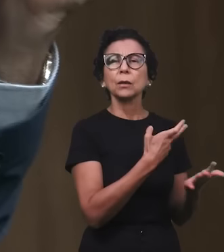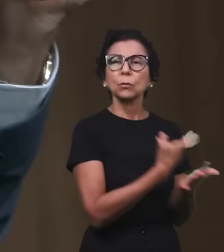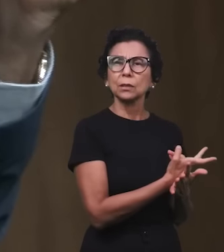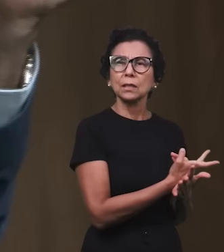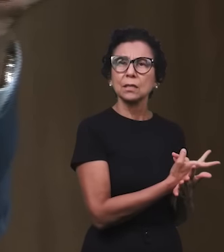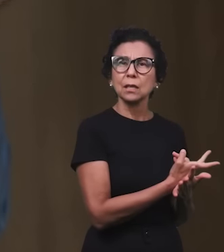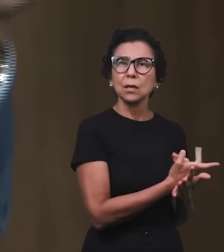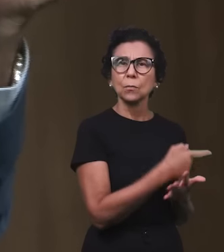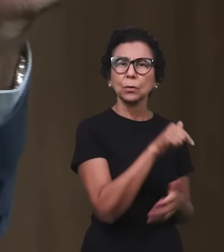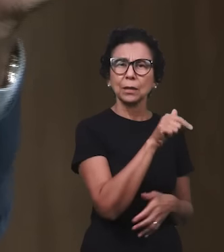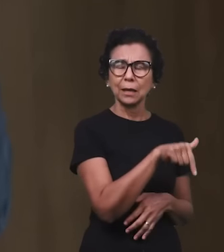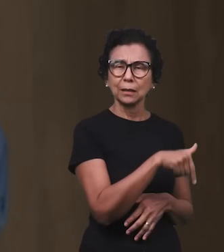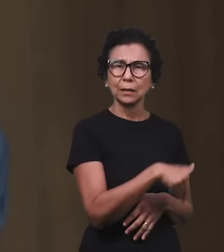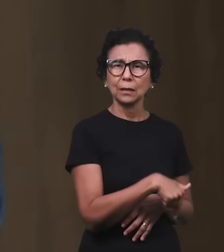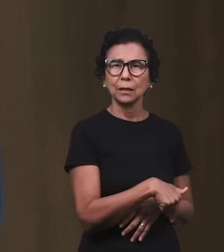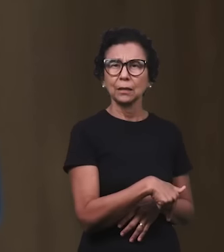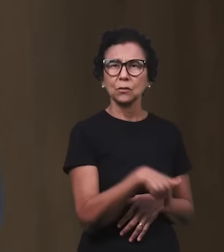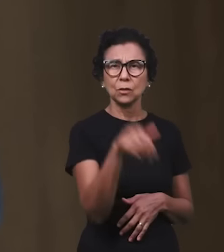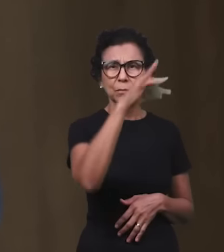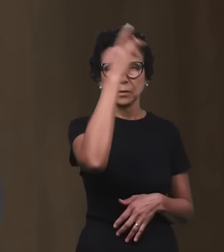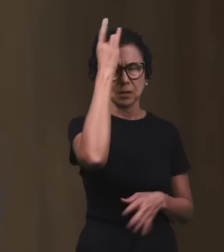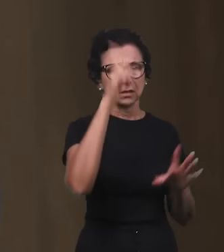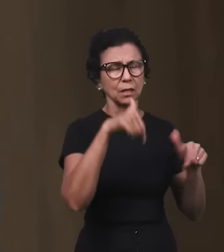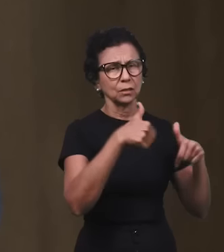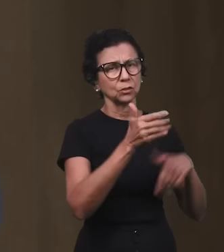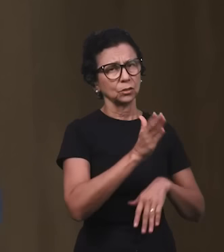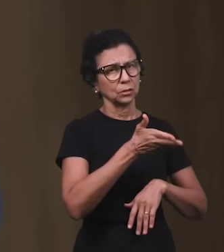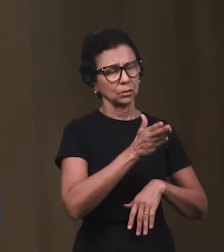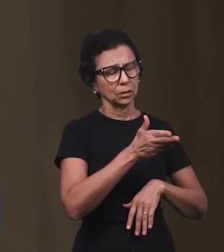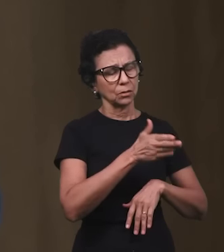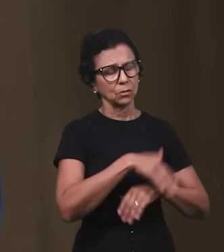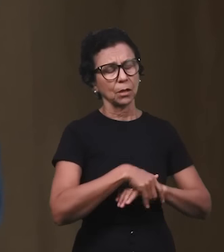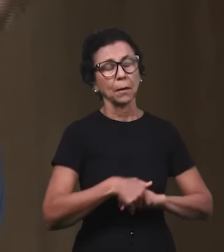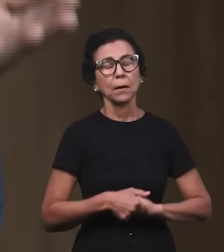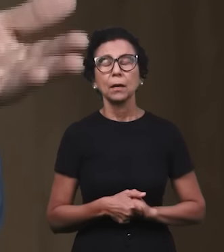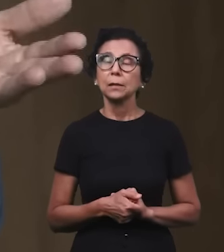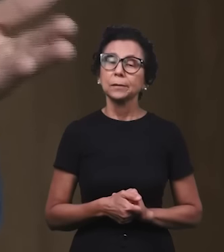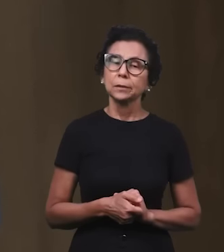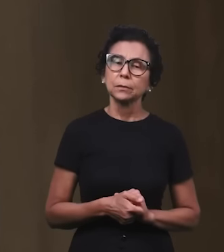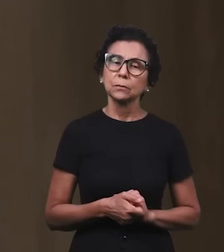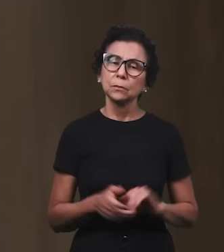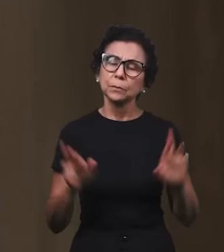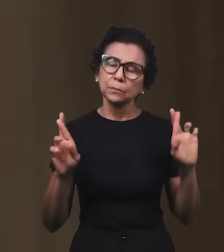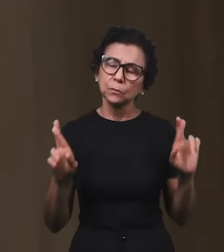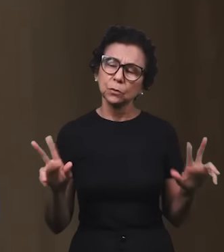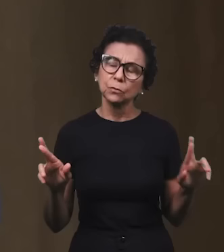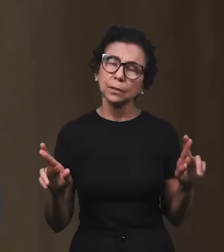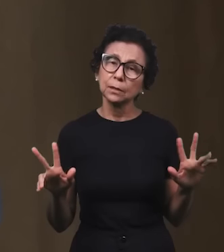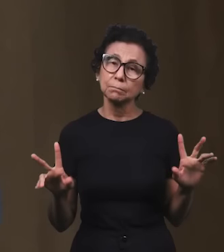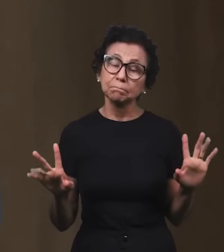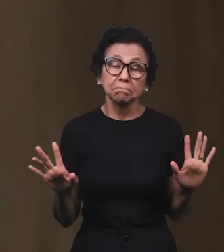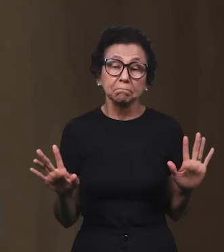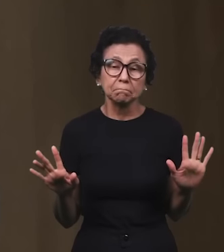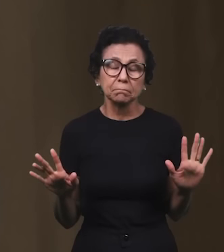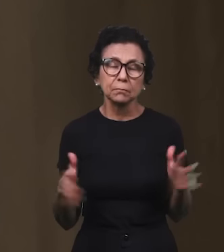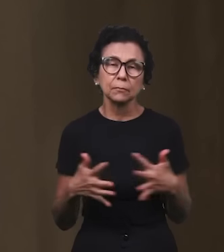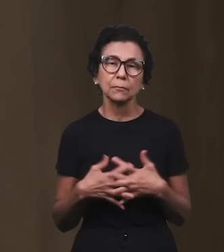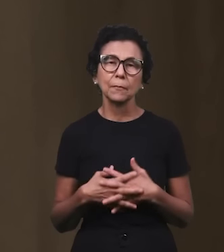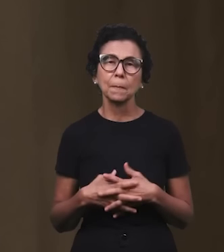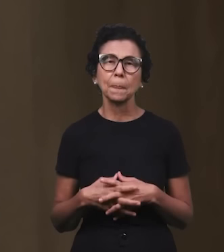Santo já estava lá, já operava lá. E nós vamos ver que há uma diferença, mas